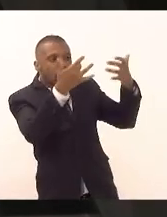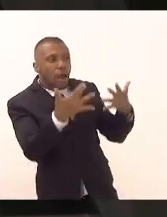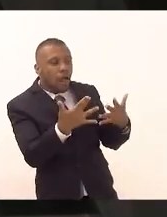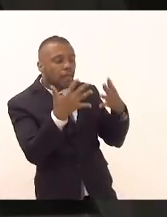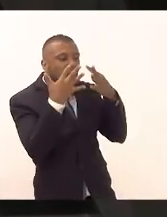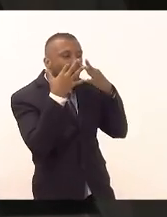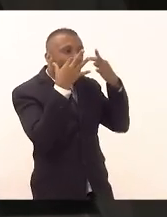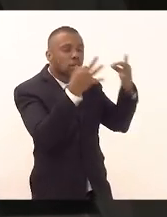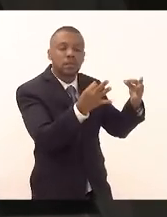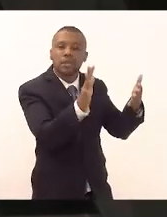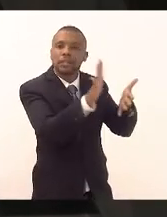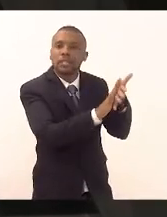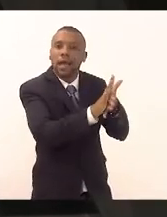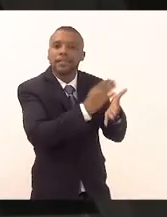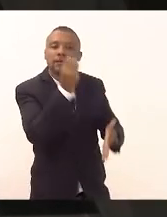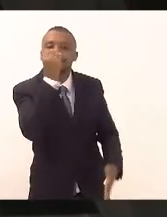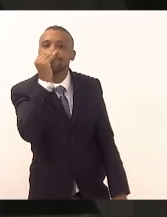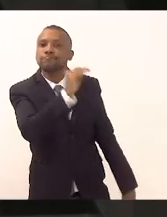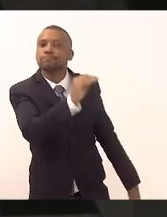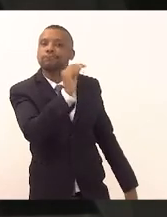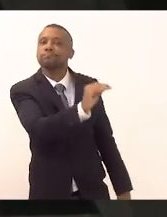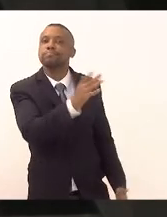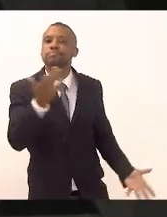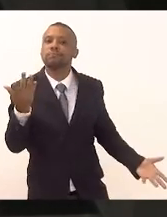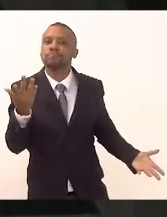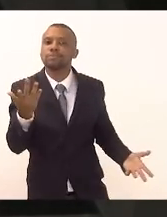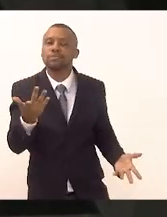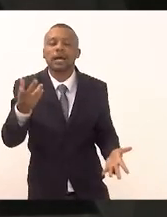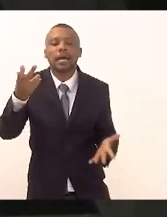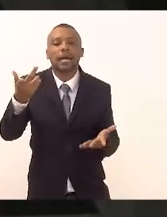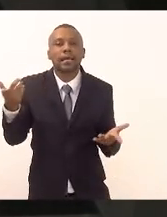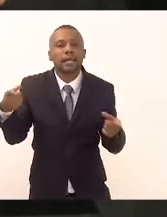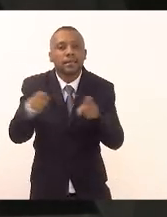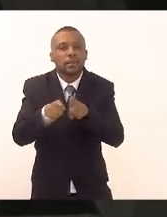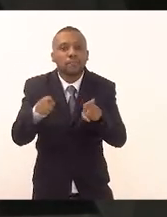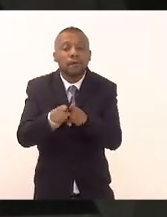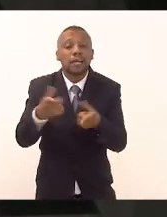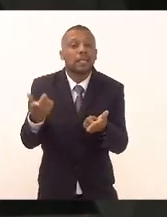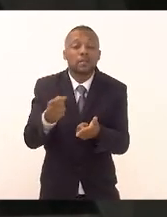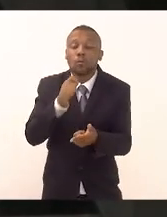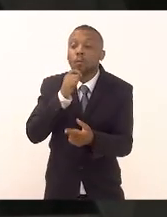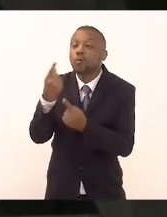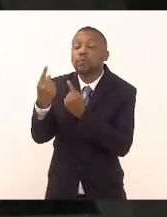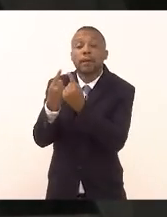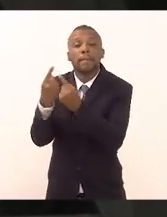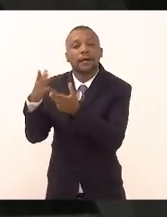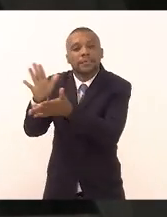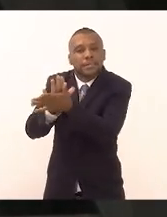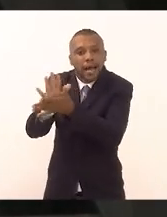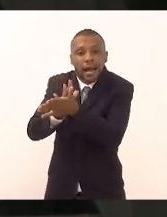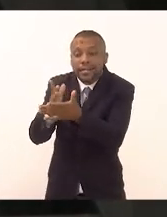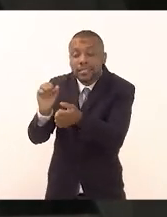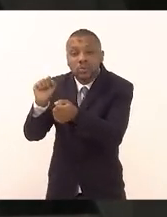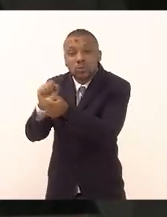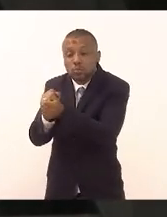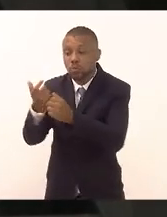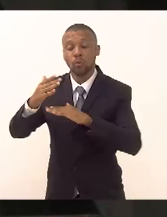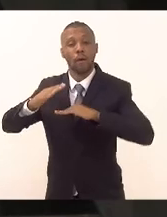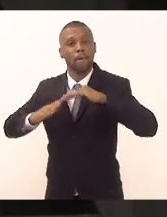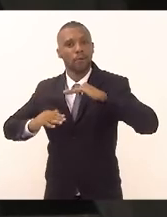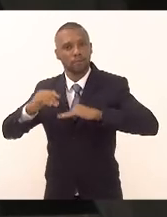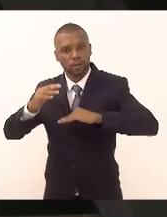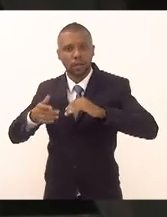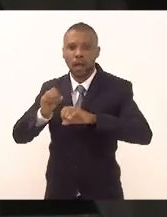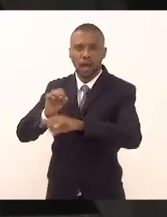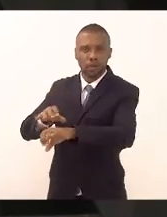disso, muito menos, coloque-se em debate com a comunidade educacional. O que são os profissionais da educação? Não são nada? Não